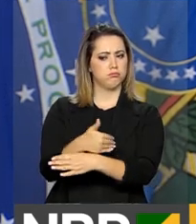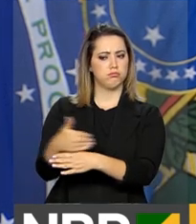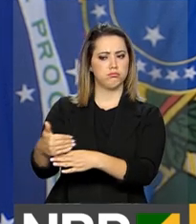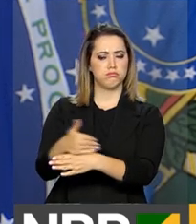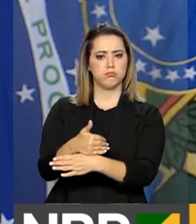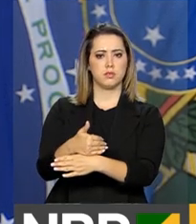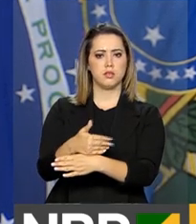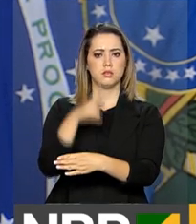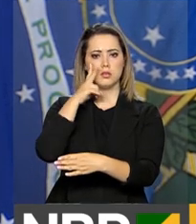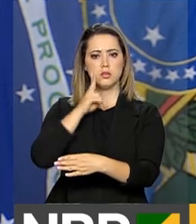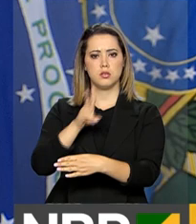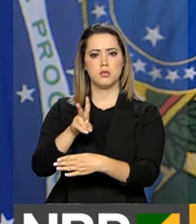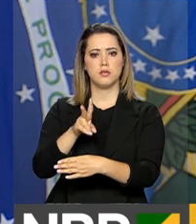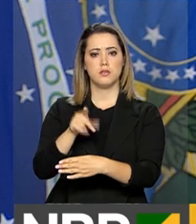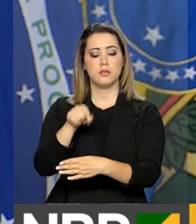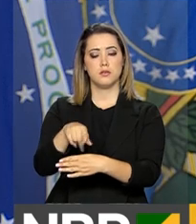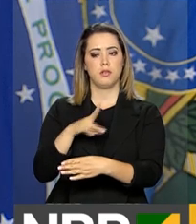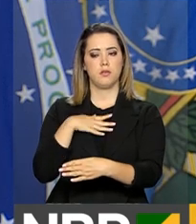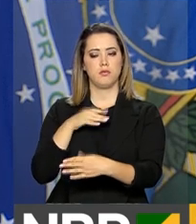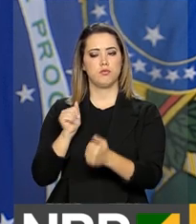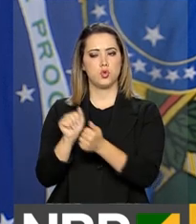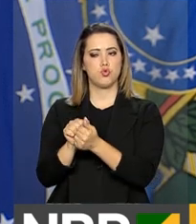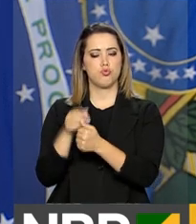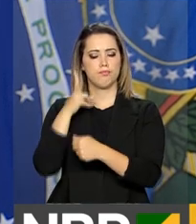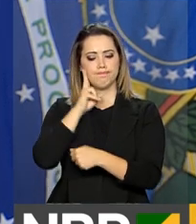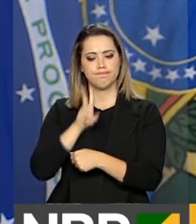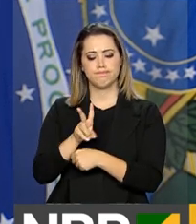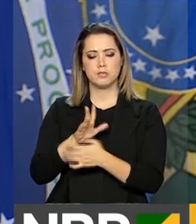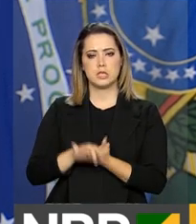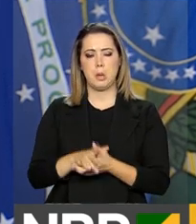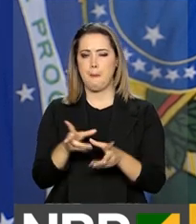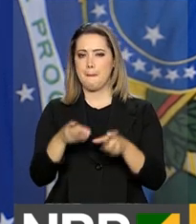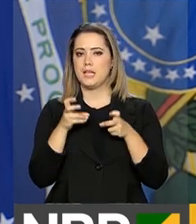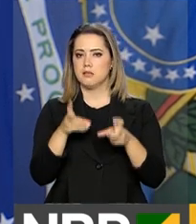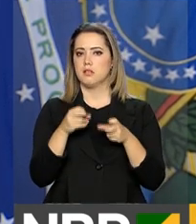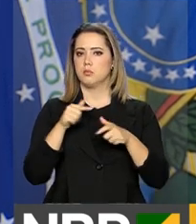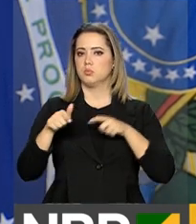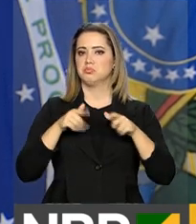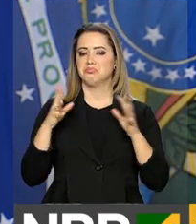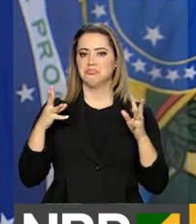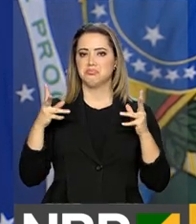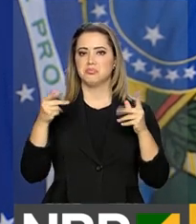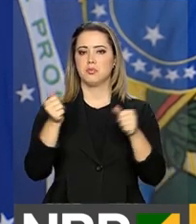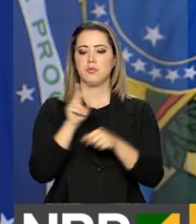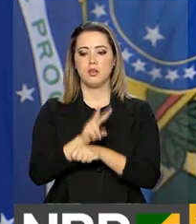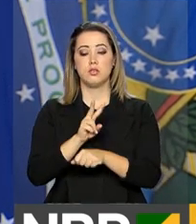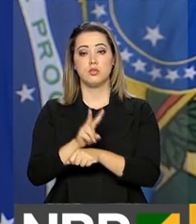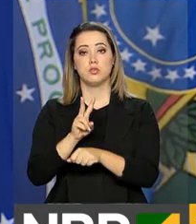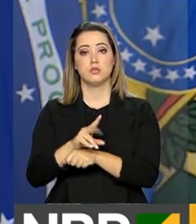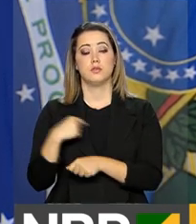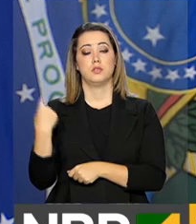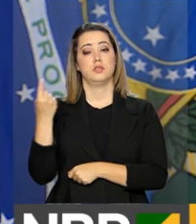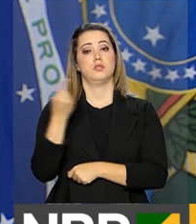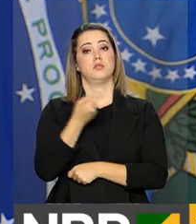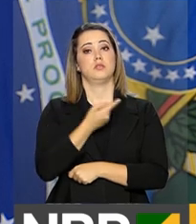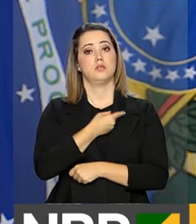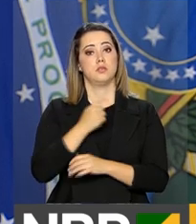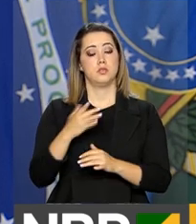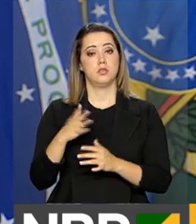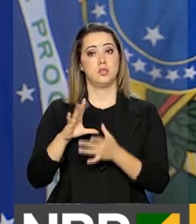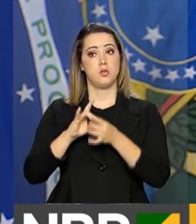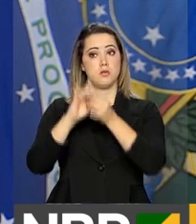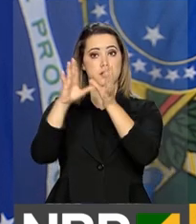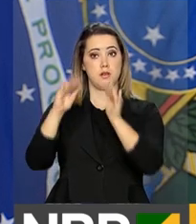Nessas ocasiões, além de constatar o trabalho essencial de defesa da nossa